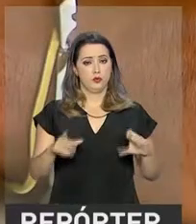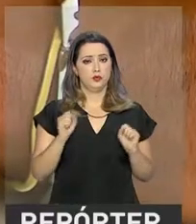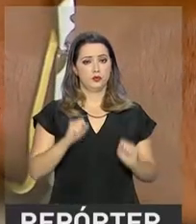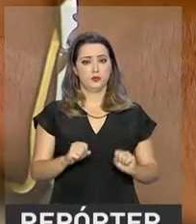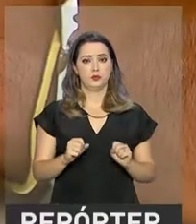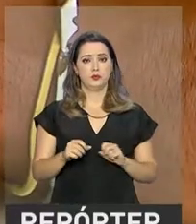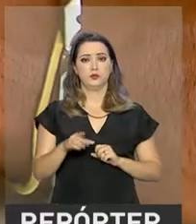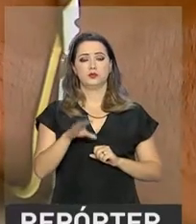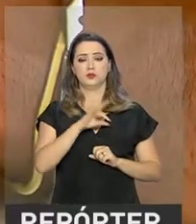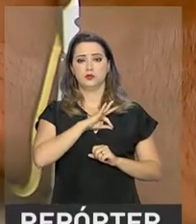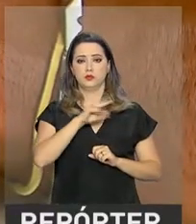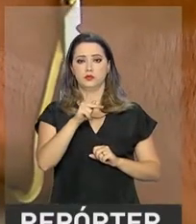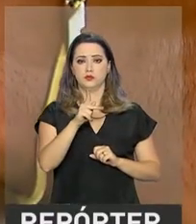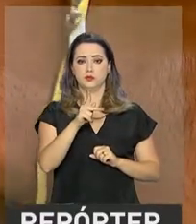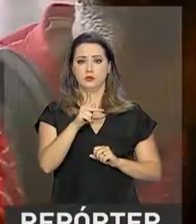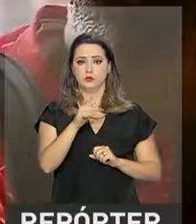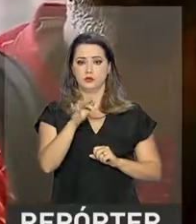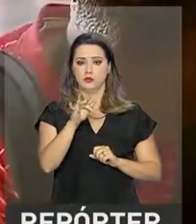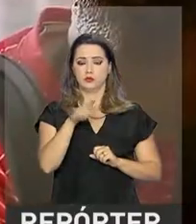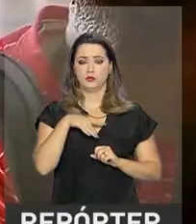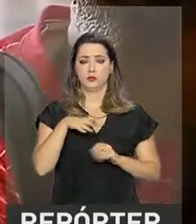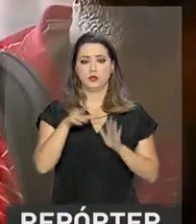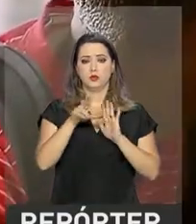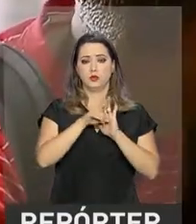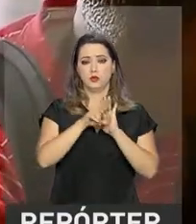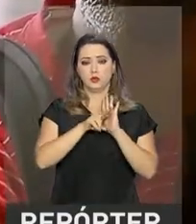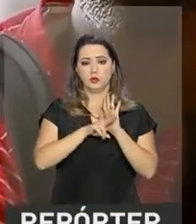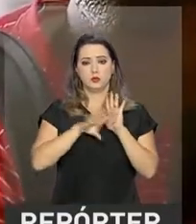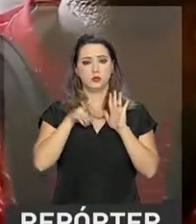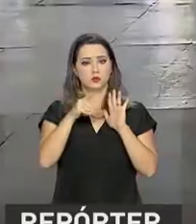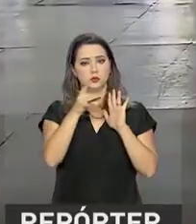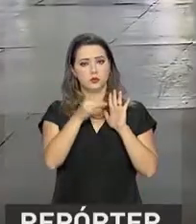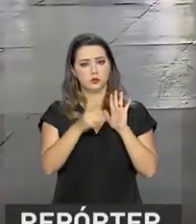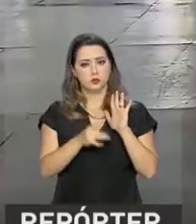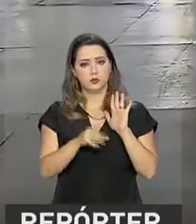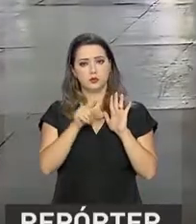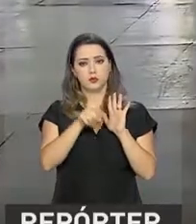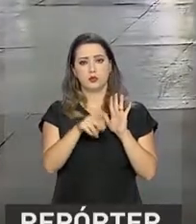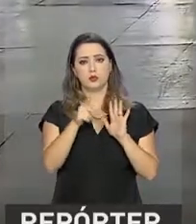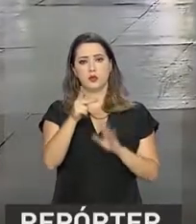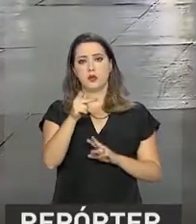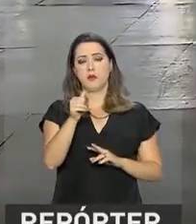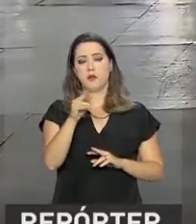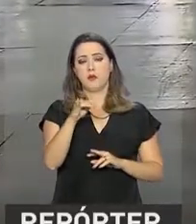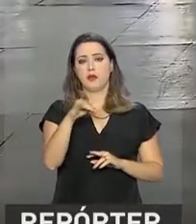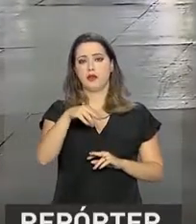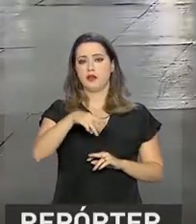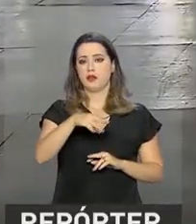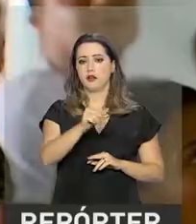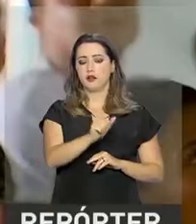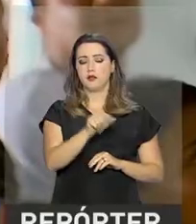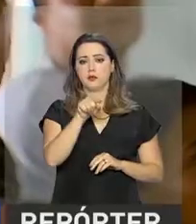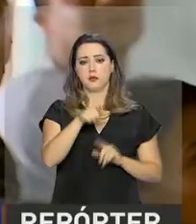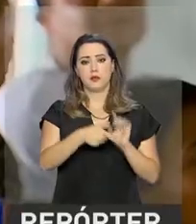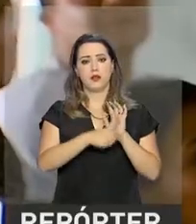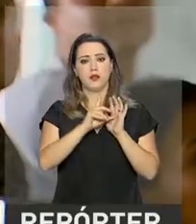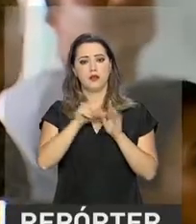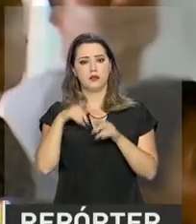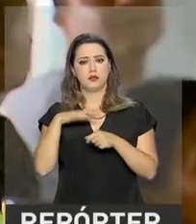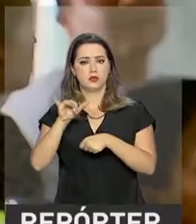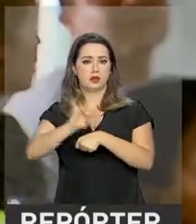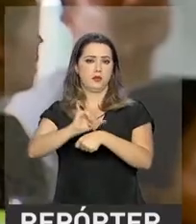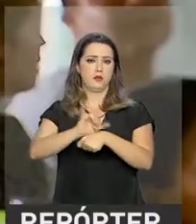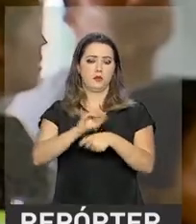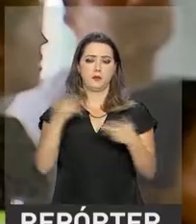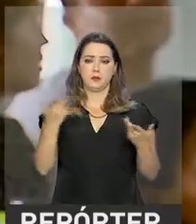faça a regularização dos imigrantes em pacaraíma antes esse trabalho estava concentrado em boa vista uma facilidade a